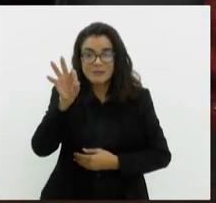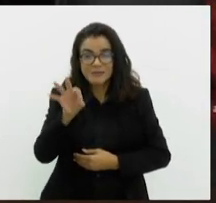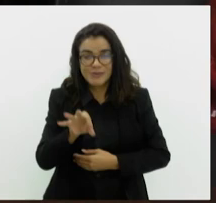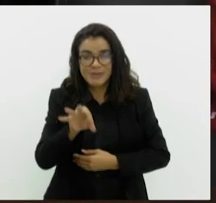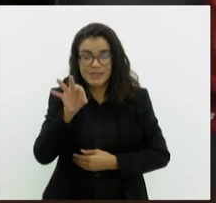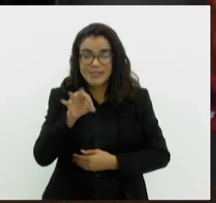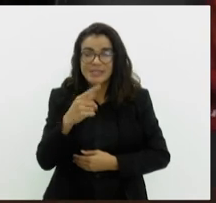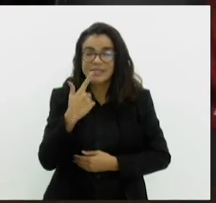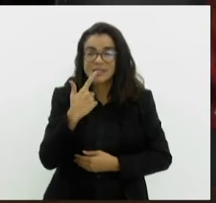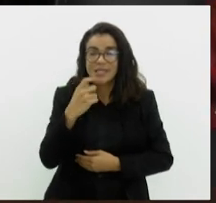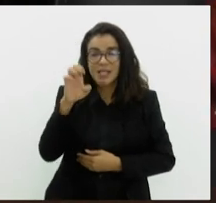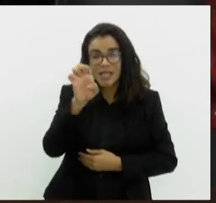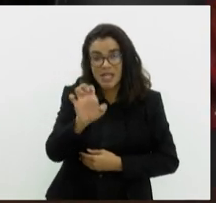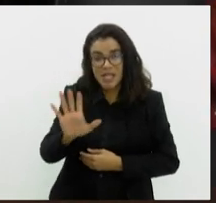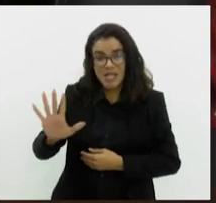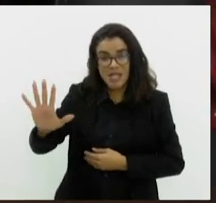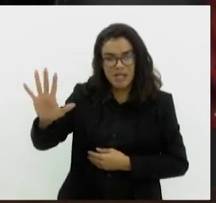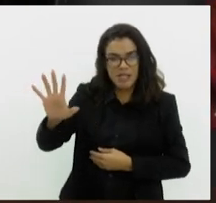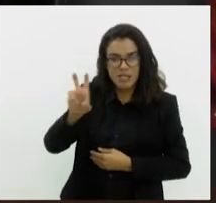sangue europeu.